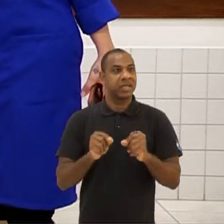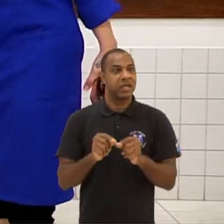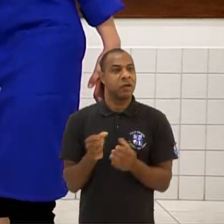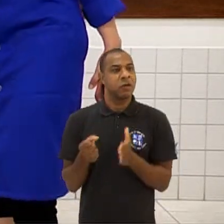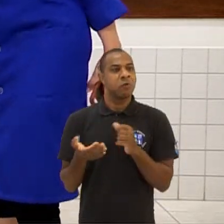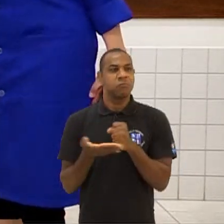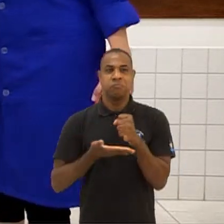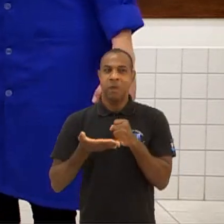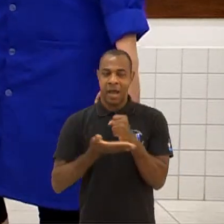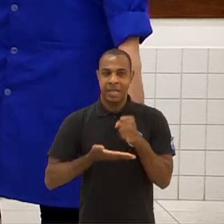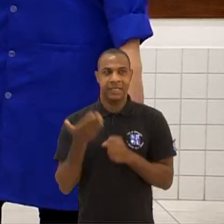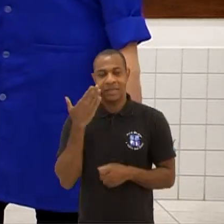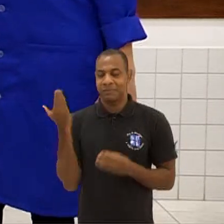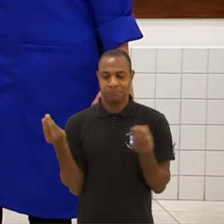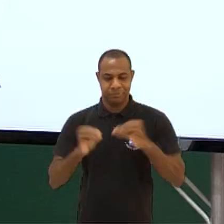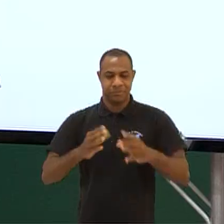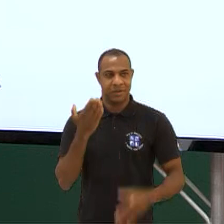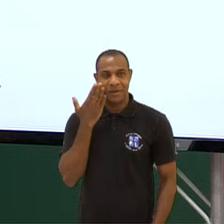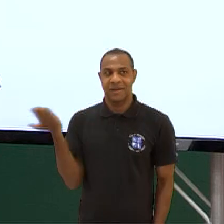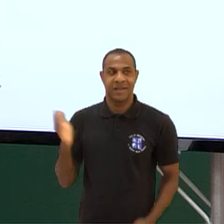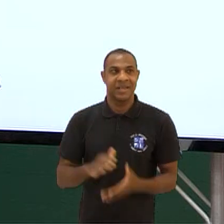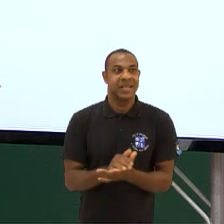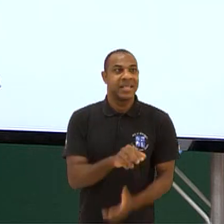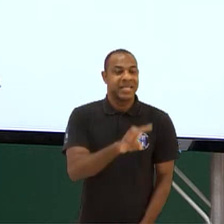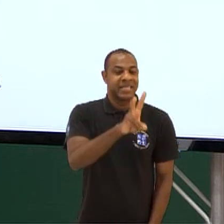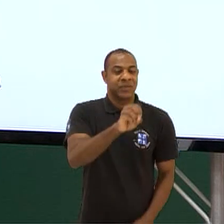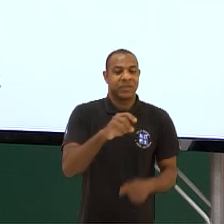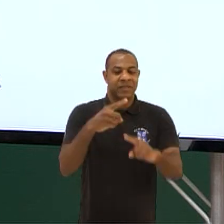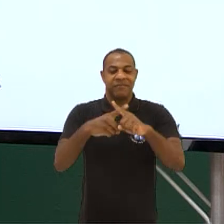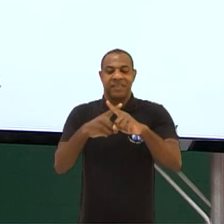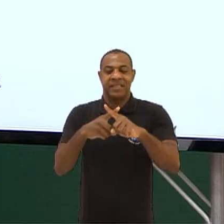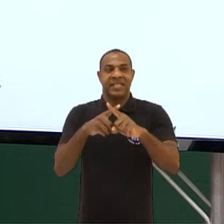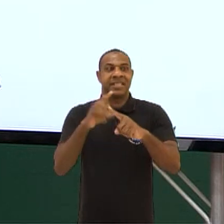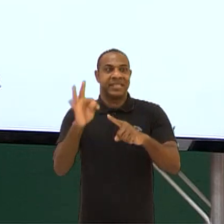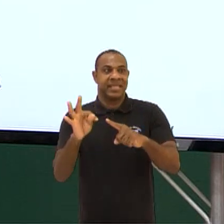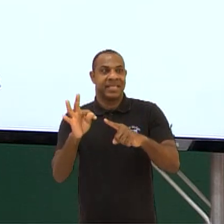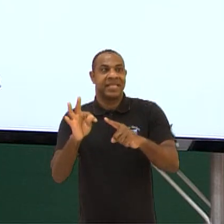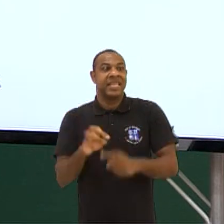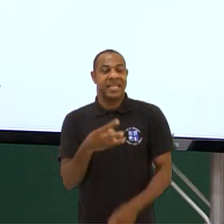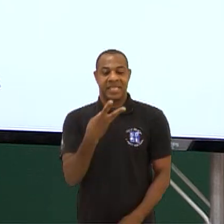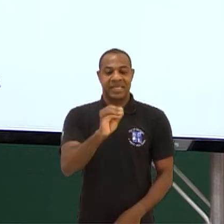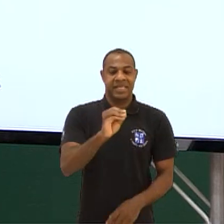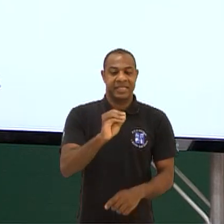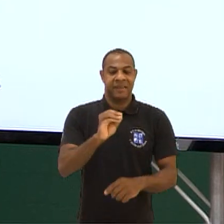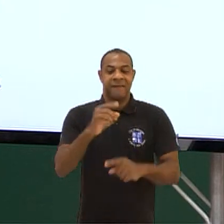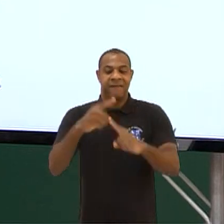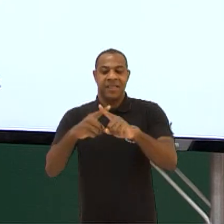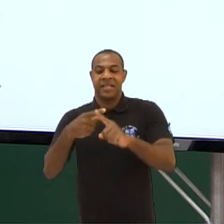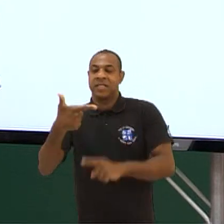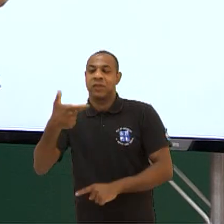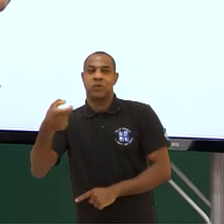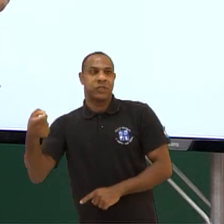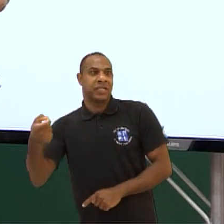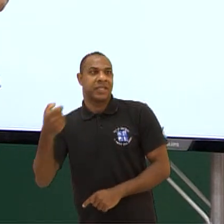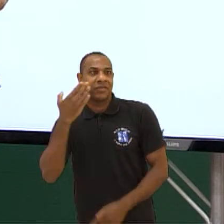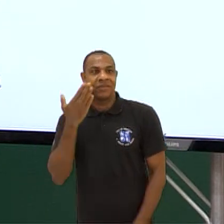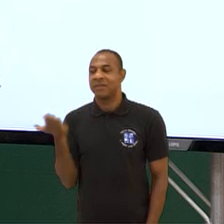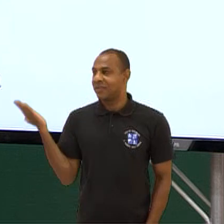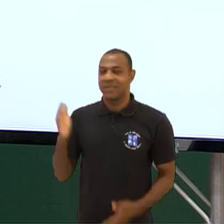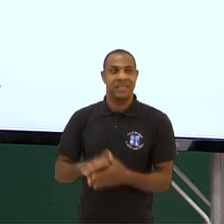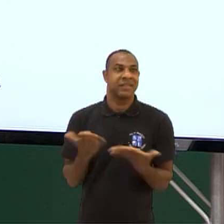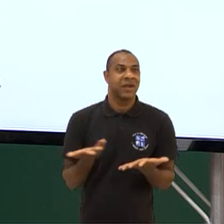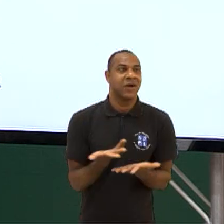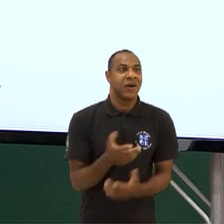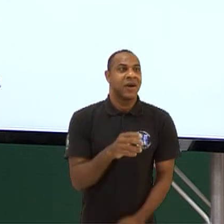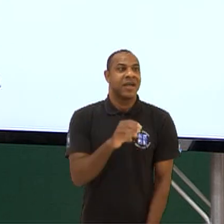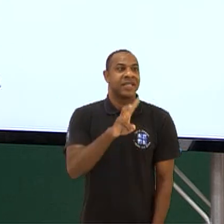fundamental. Então, 50 vezes T e 30 vezes 200. Fico com 50T igual a 6.000,